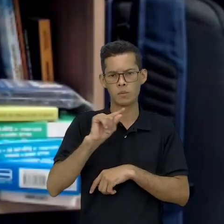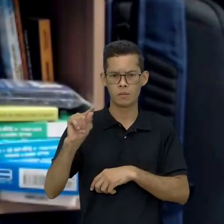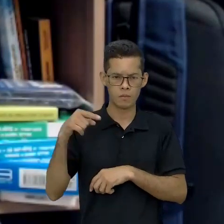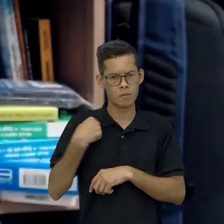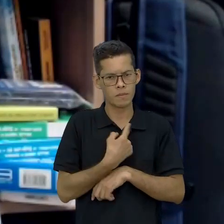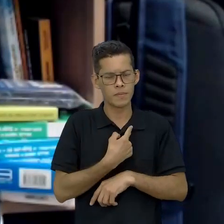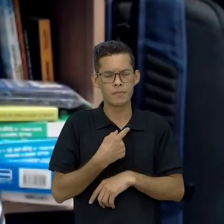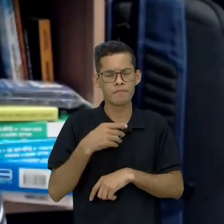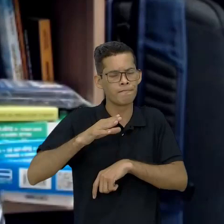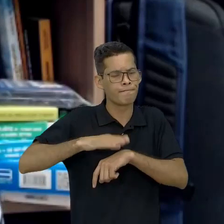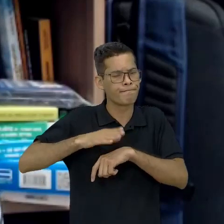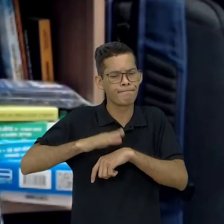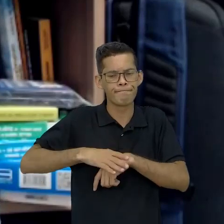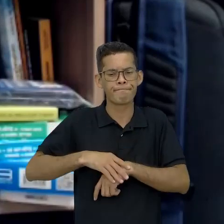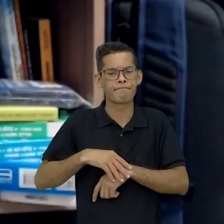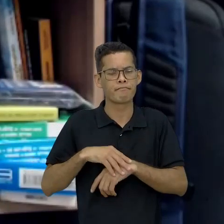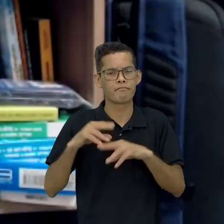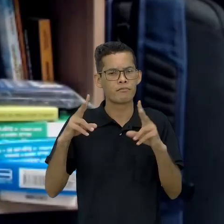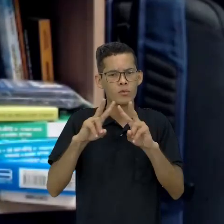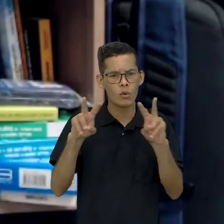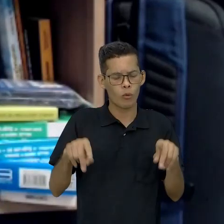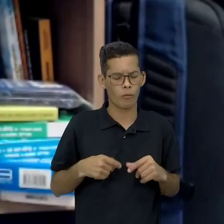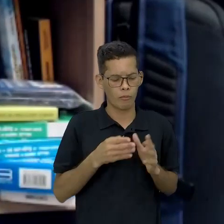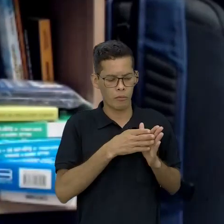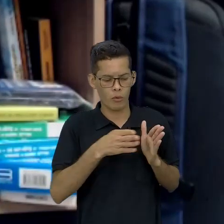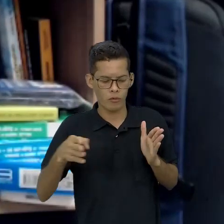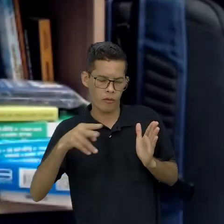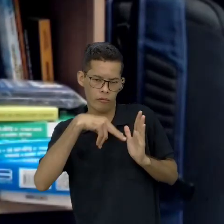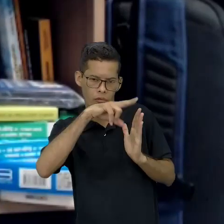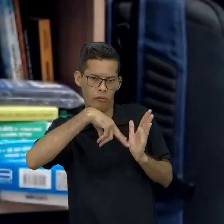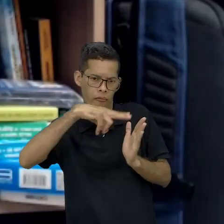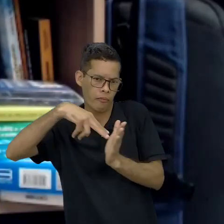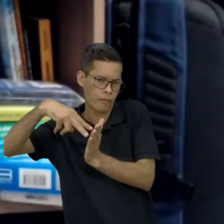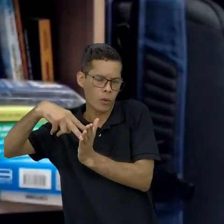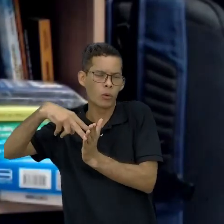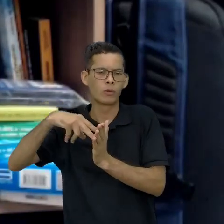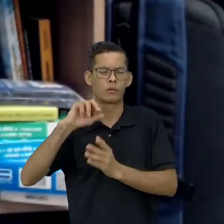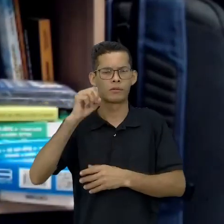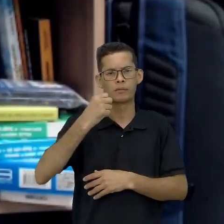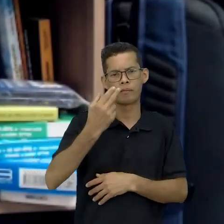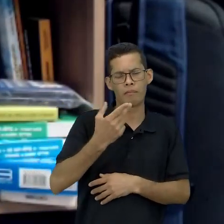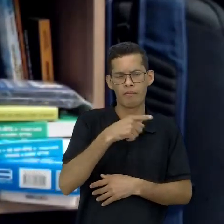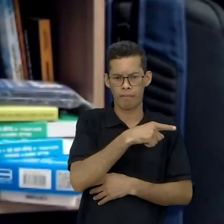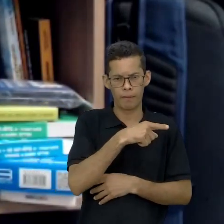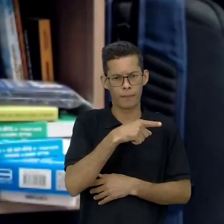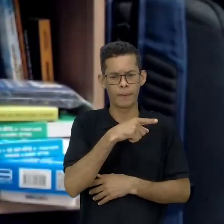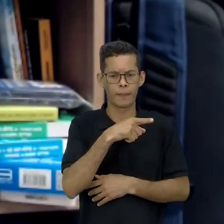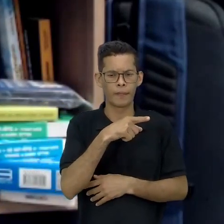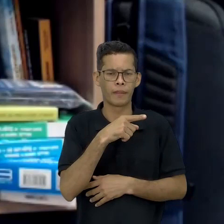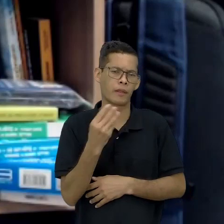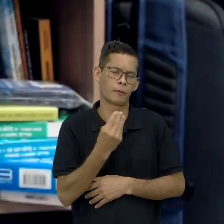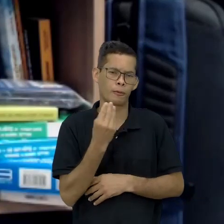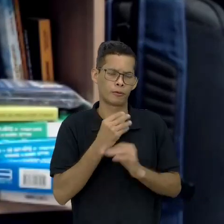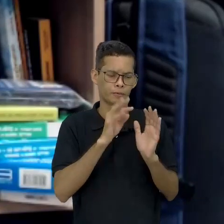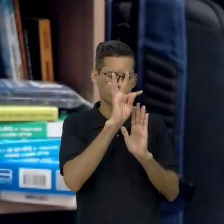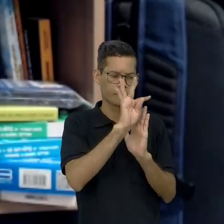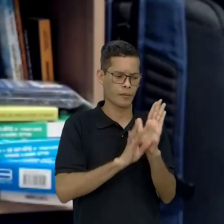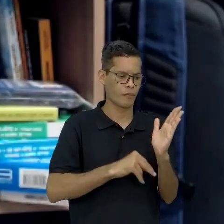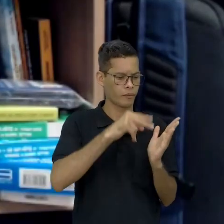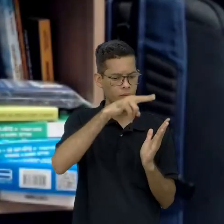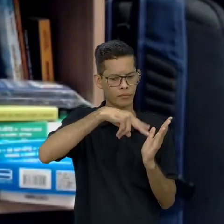nós estamos tratando de um processo de leitura, né, seja essa leitura